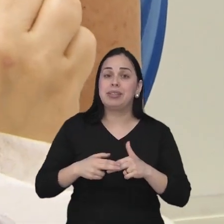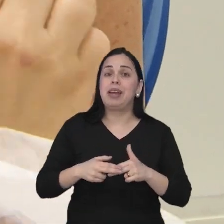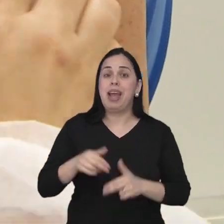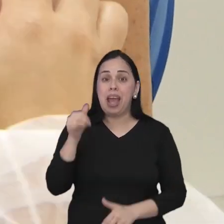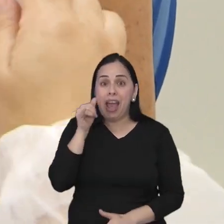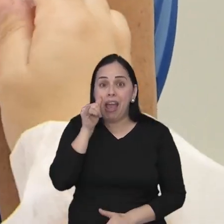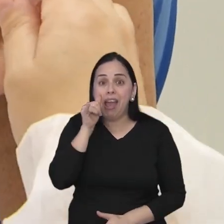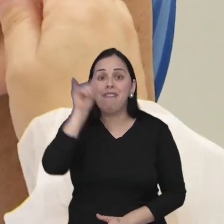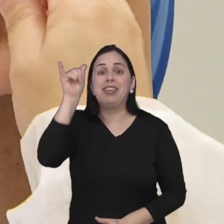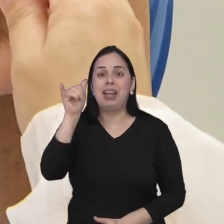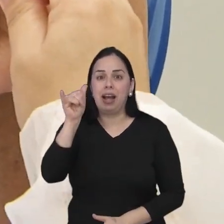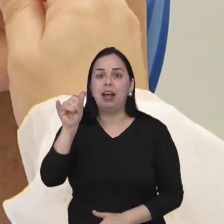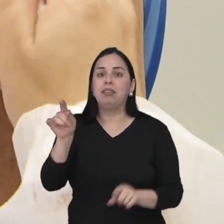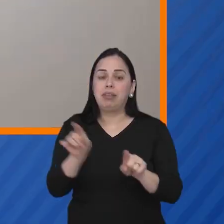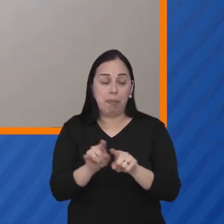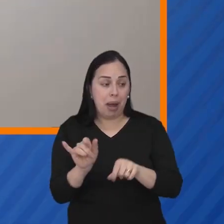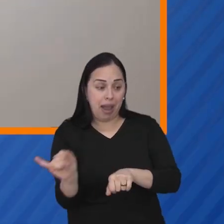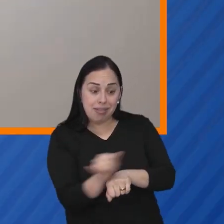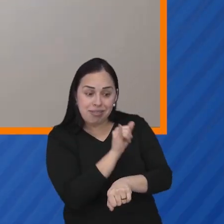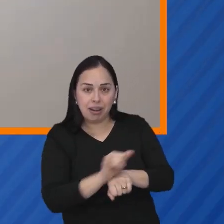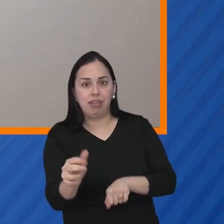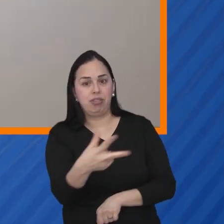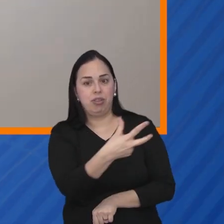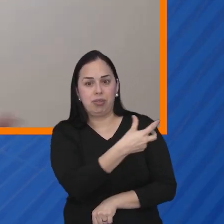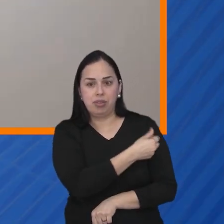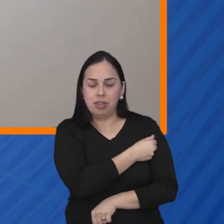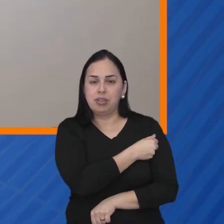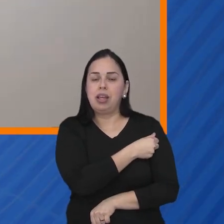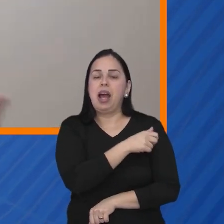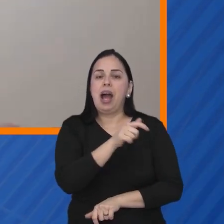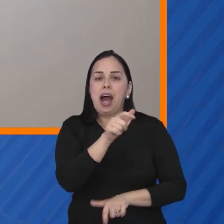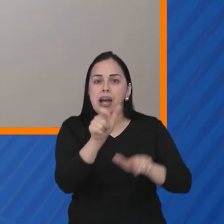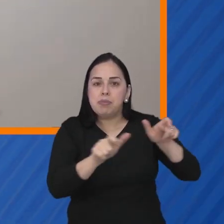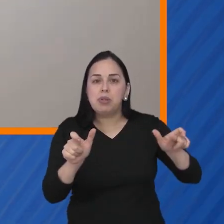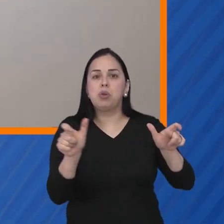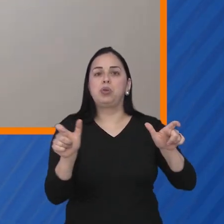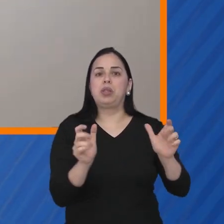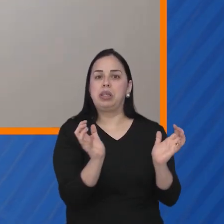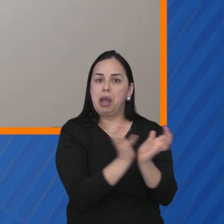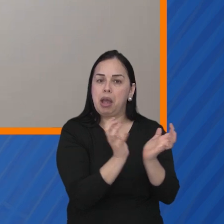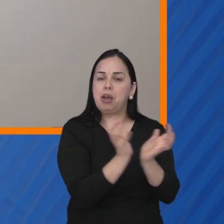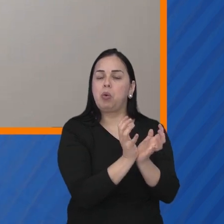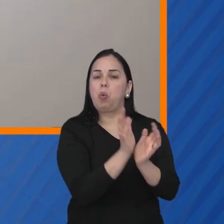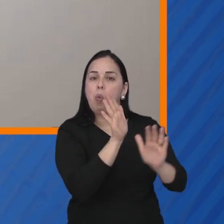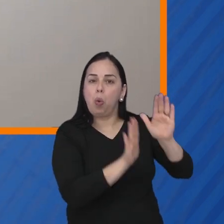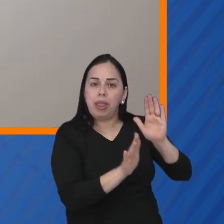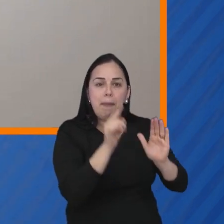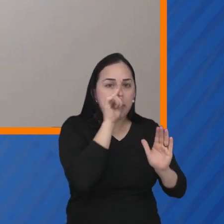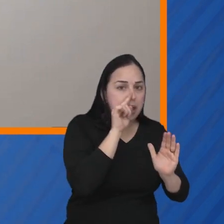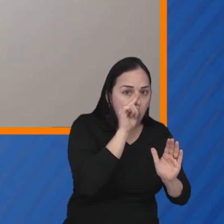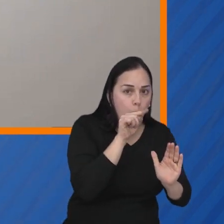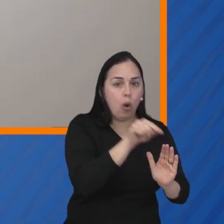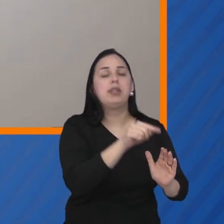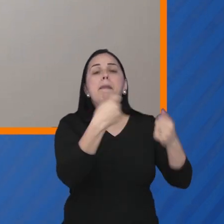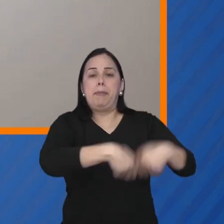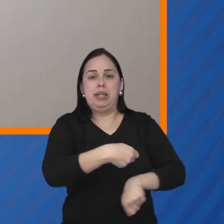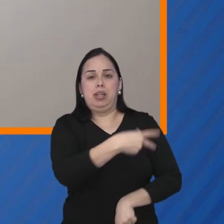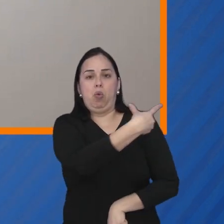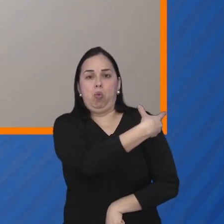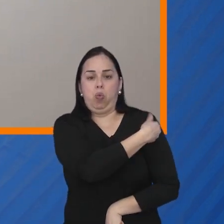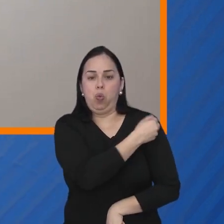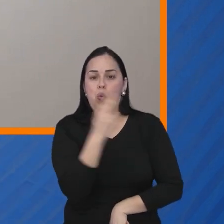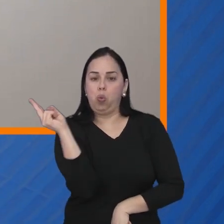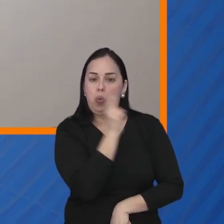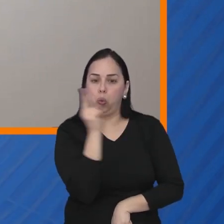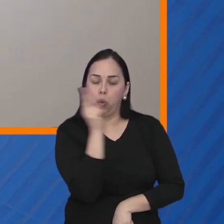passa necessariamente pela vacina. Então é importante que todos que são do grupo de risco e também as pessoas elegíveis a tomar essas vacinas, que tomem